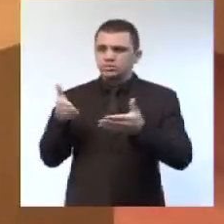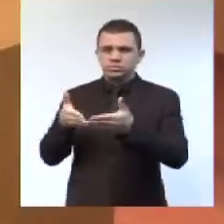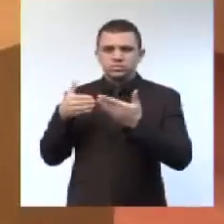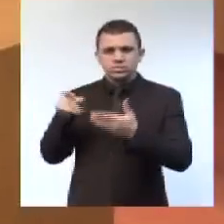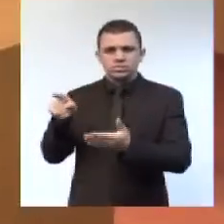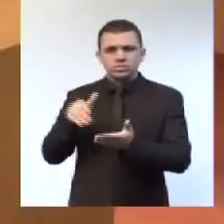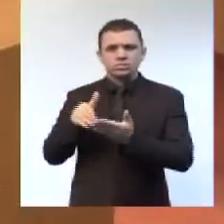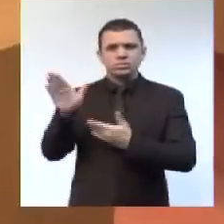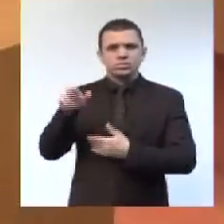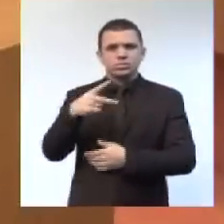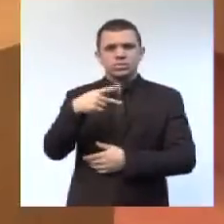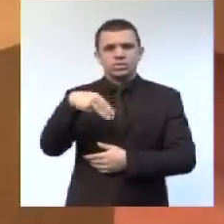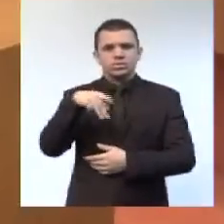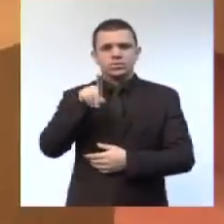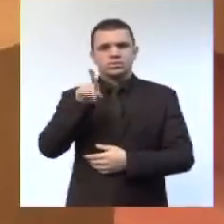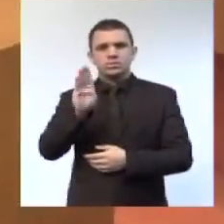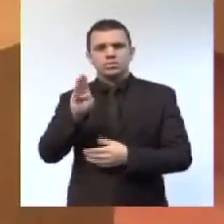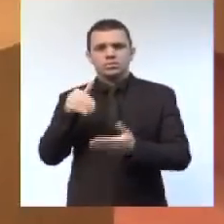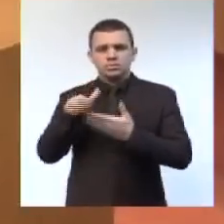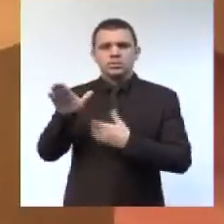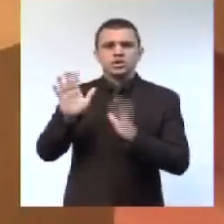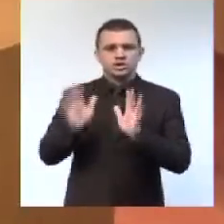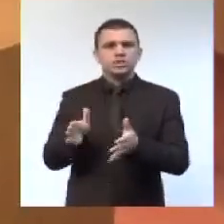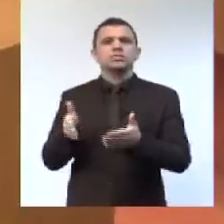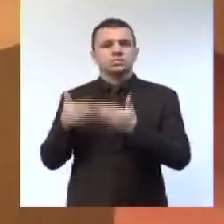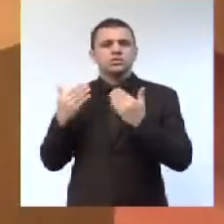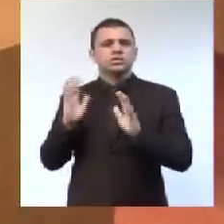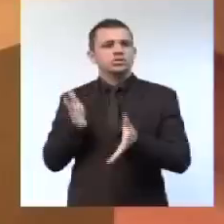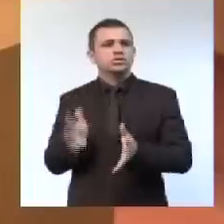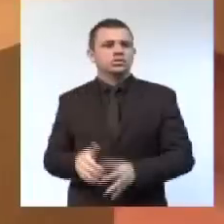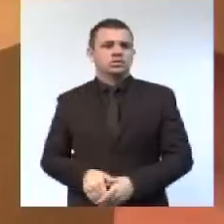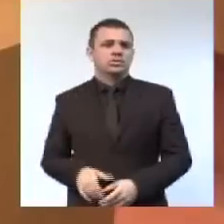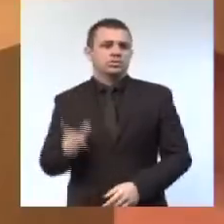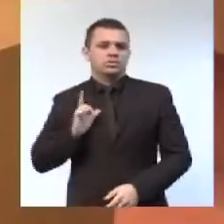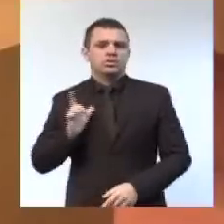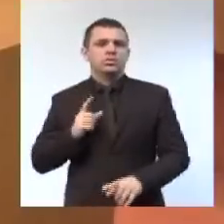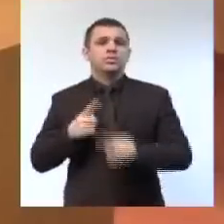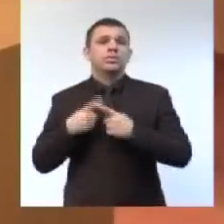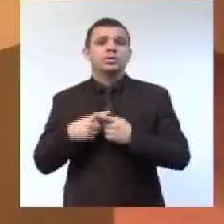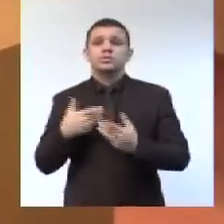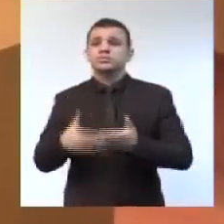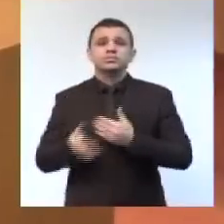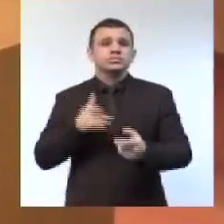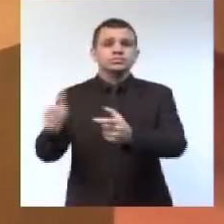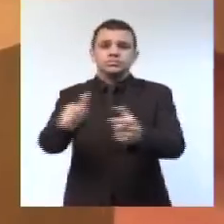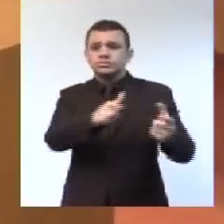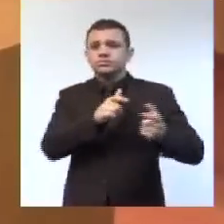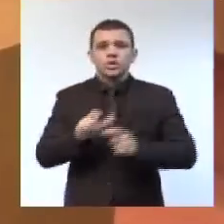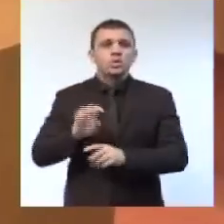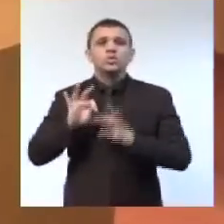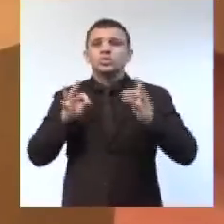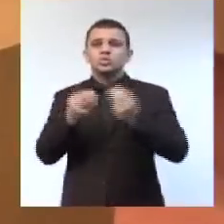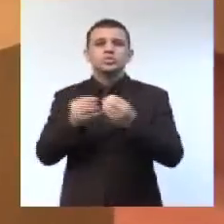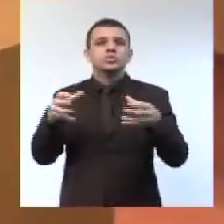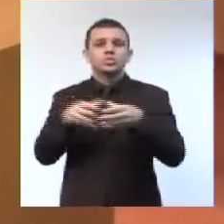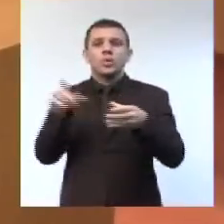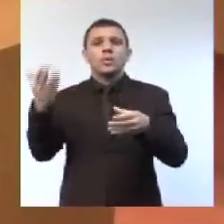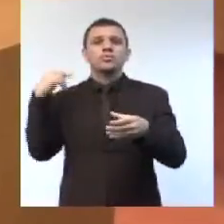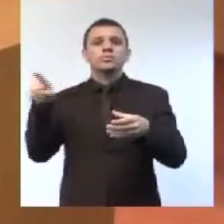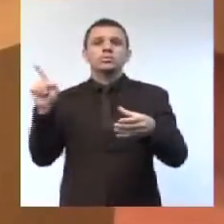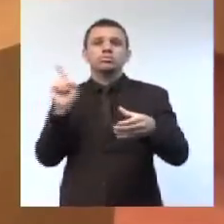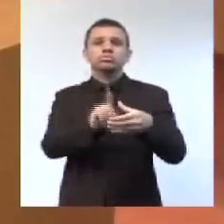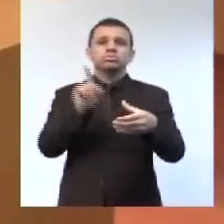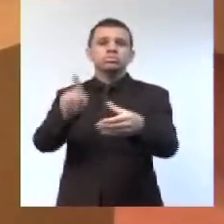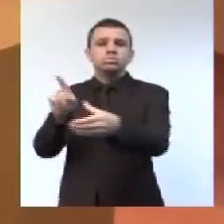feito. Até por um detalhe, porque por onde ele passou, eu já citei deputadas aqui, todos os partidos que o seu pai